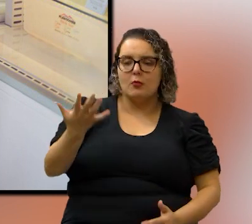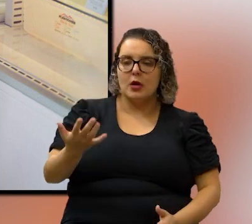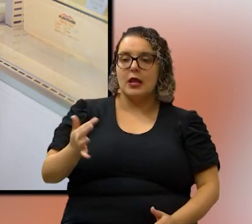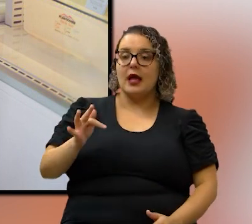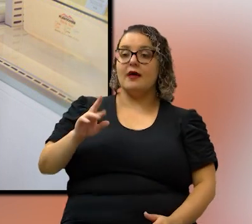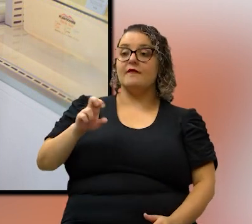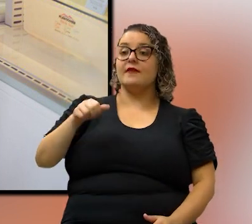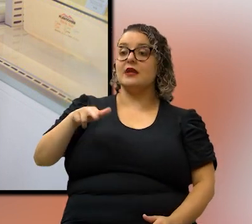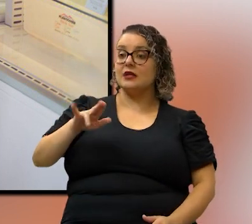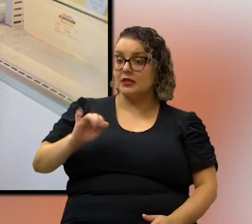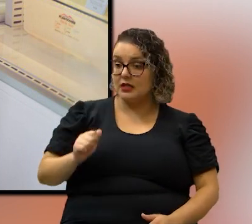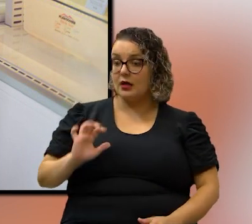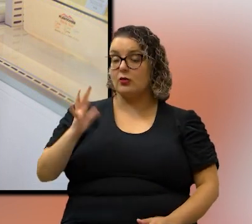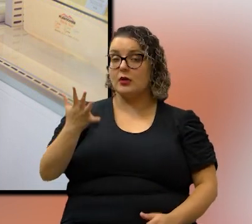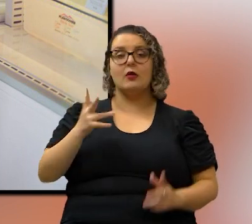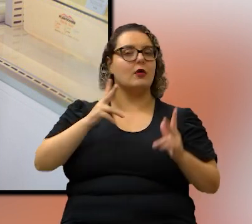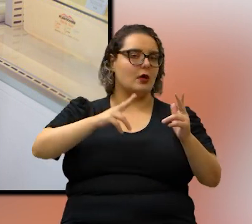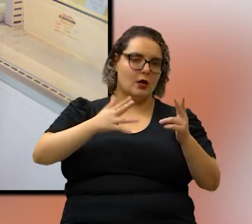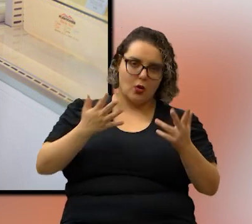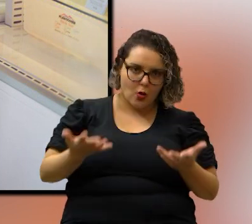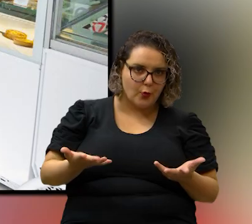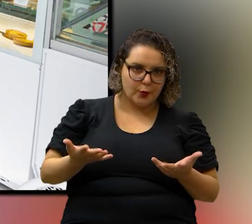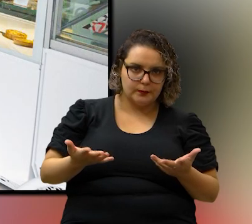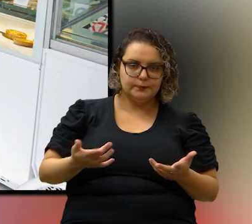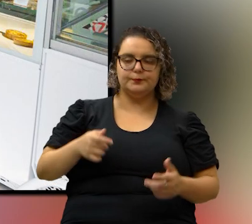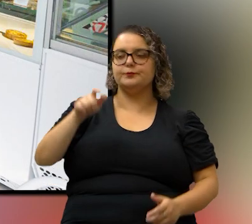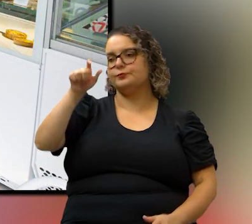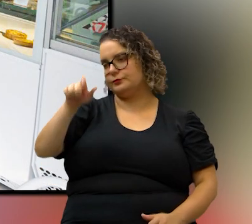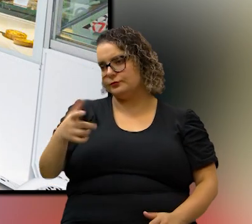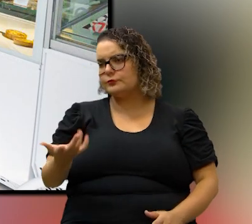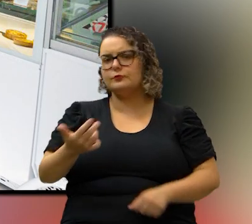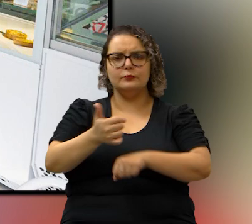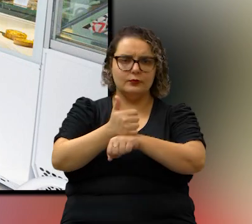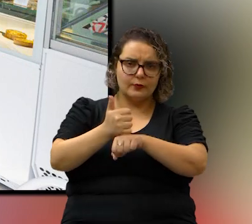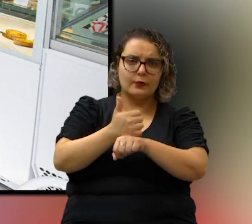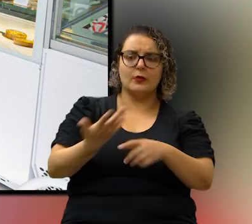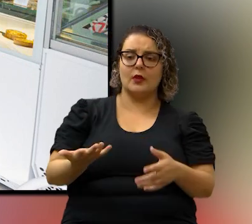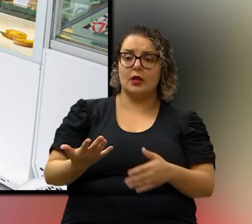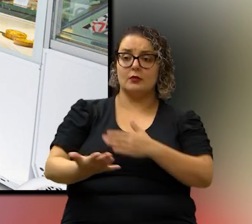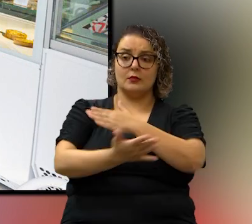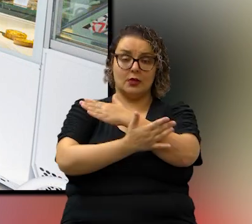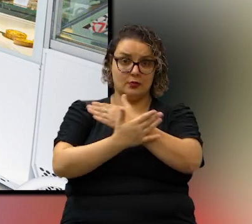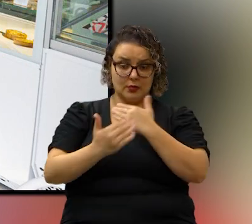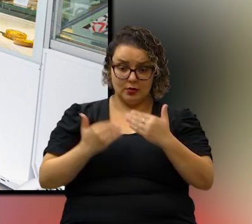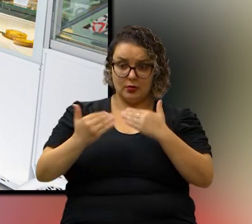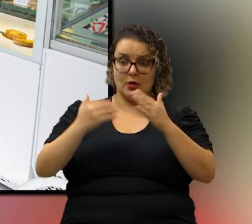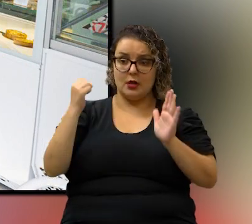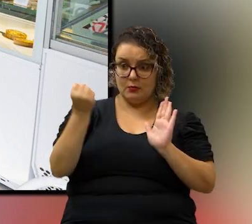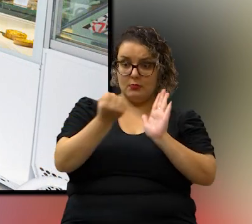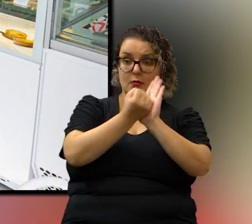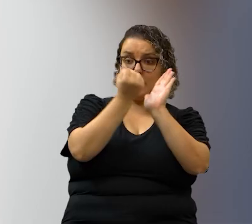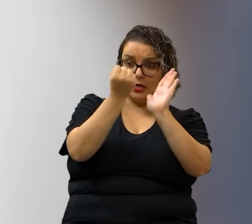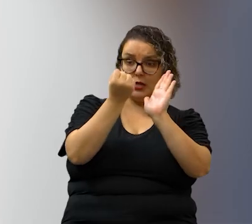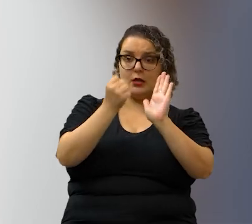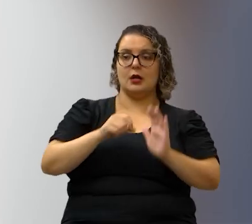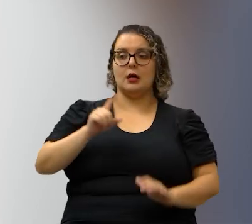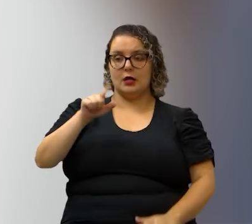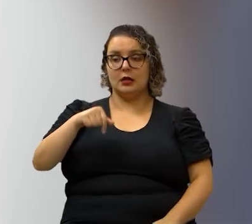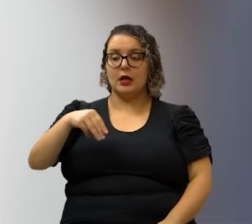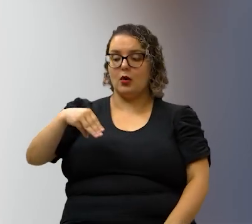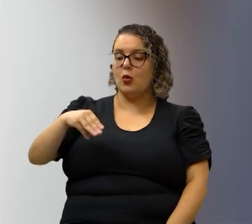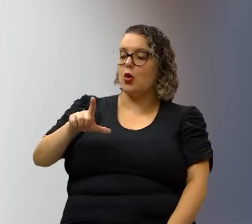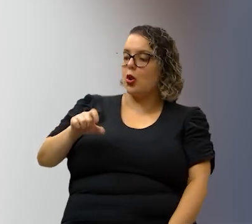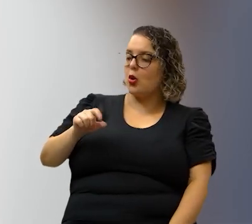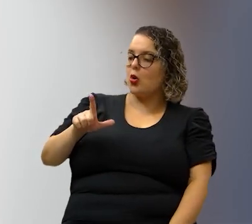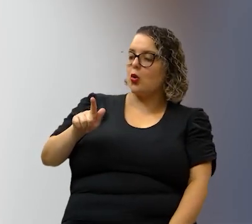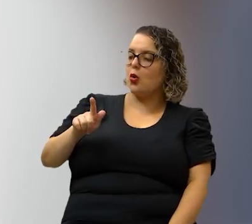da franquia acontecer, também foi assim. A pessoa, o profissional que me ajudou a desenvolver esse logotipo, né, que